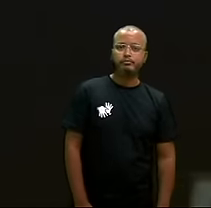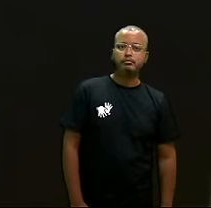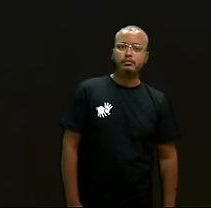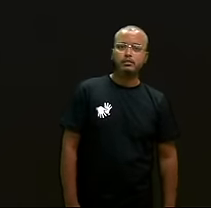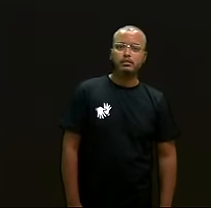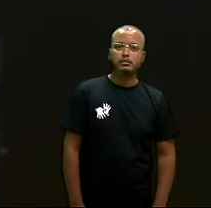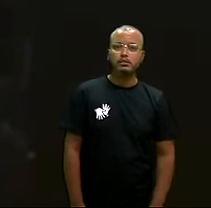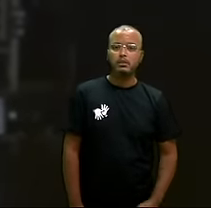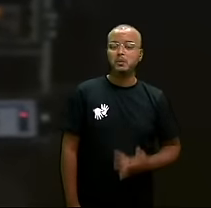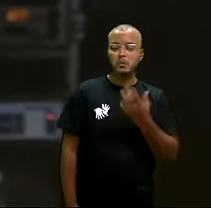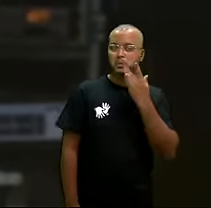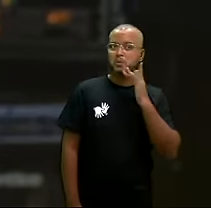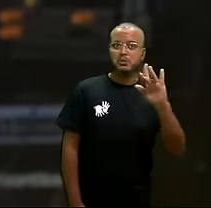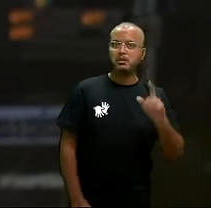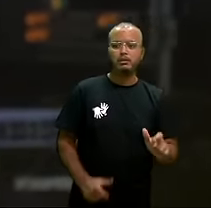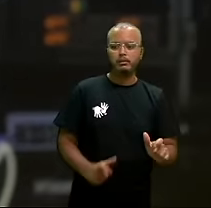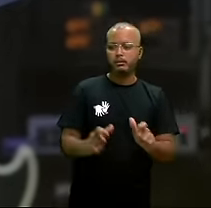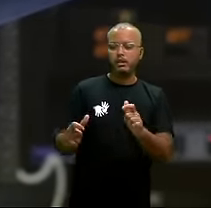que está.